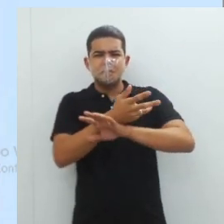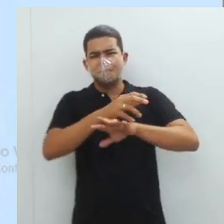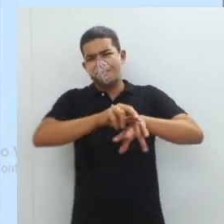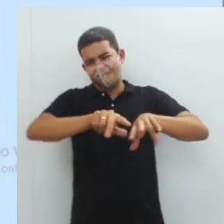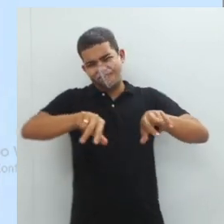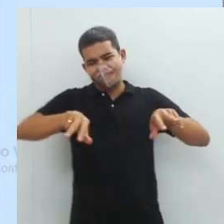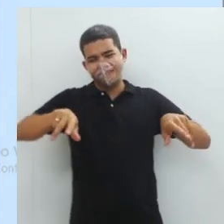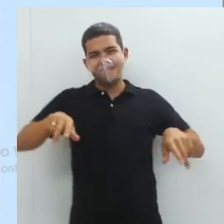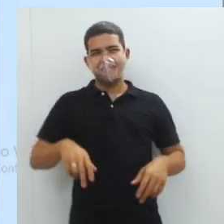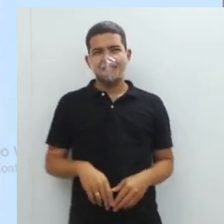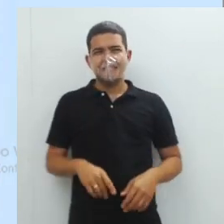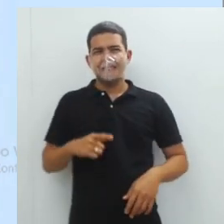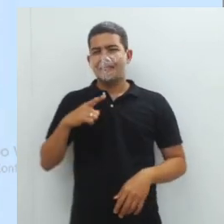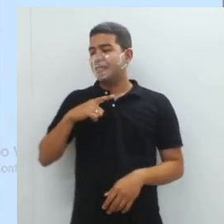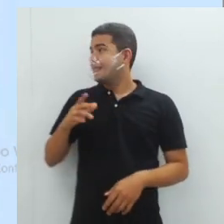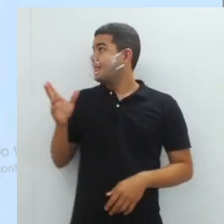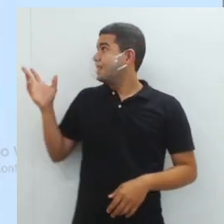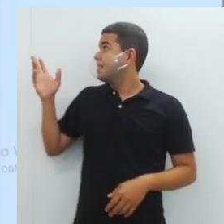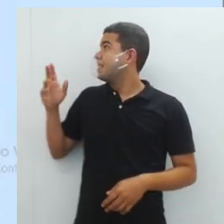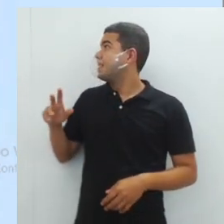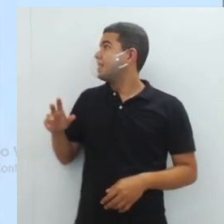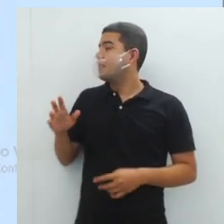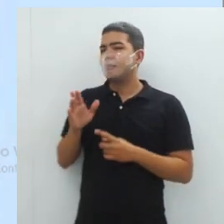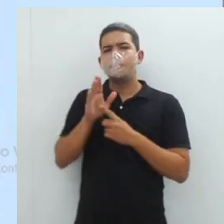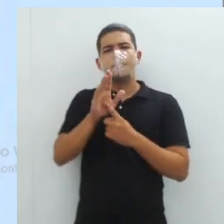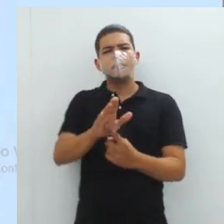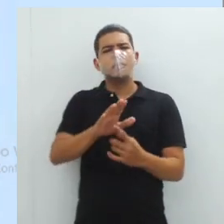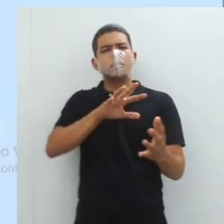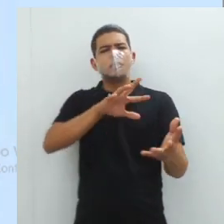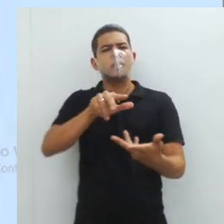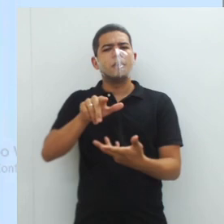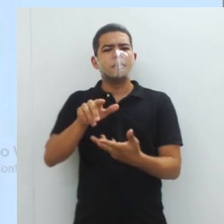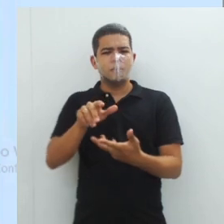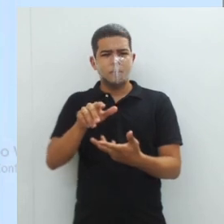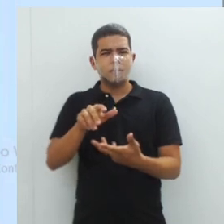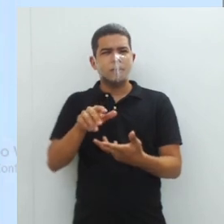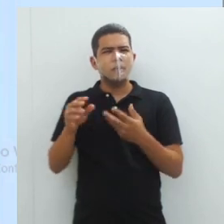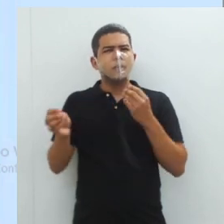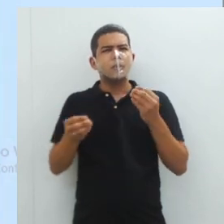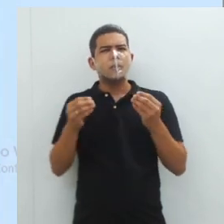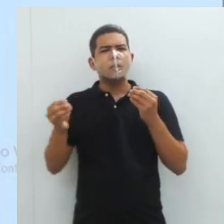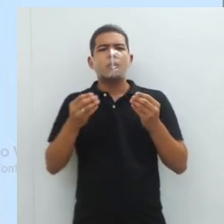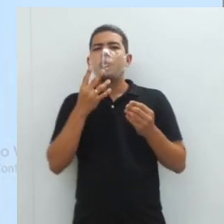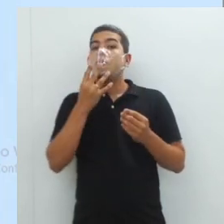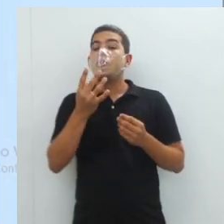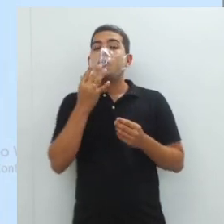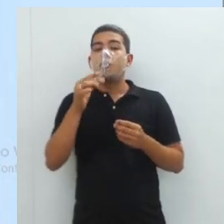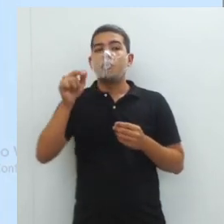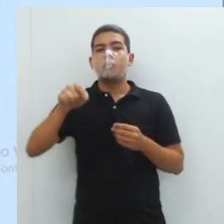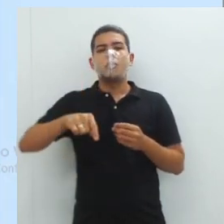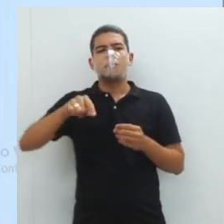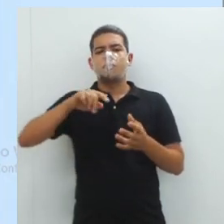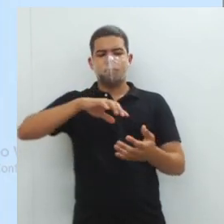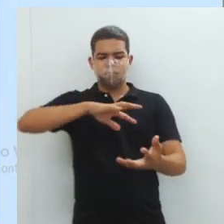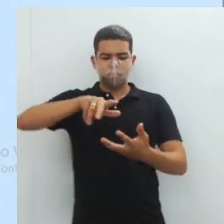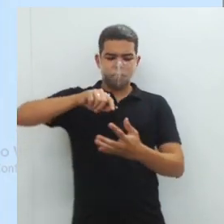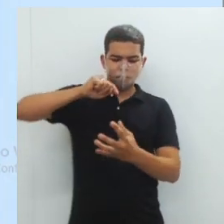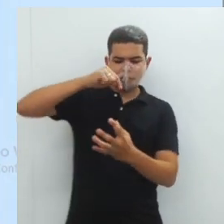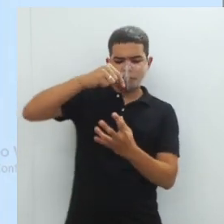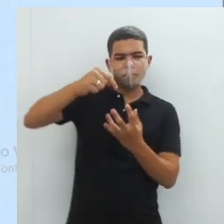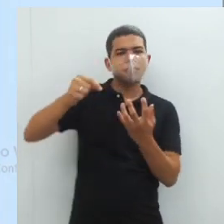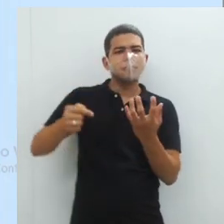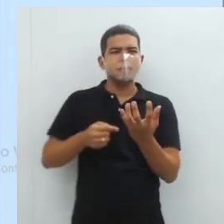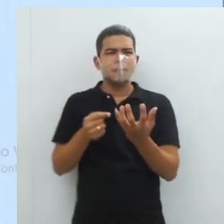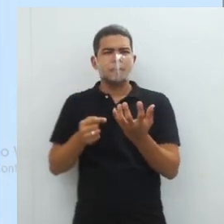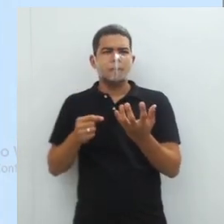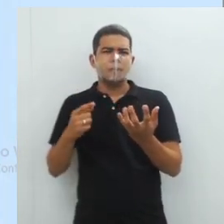gente tem uma esquematização do mapa mundo, destacando algumas cores de biomas que existem pelo mundo. A